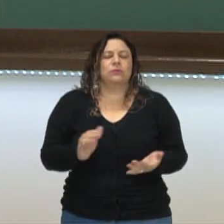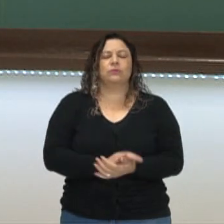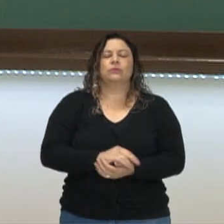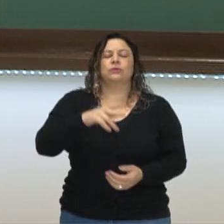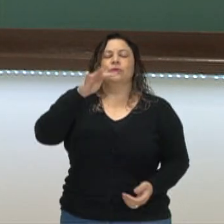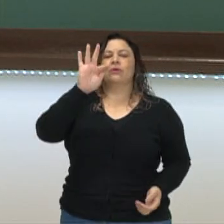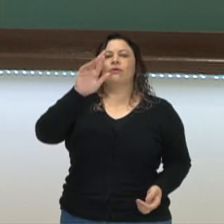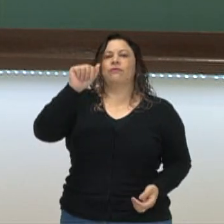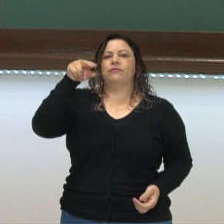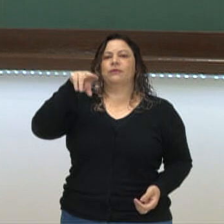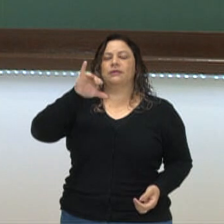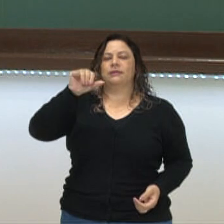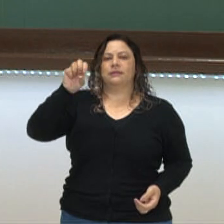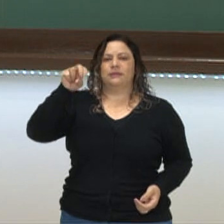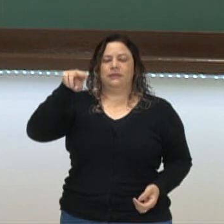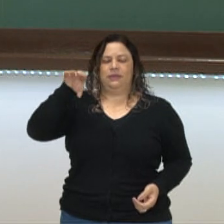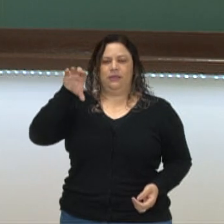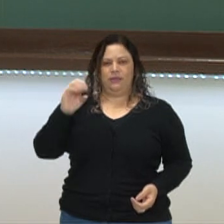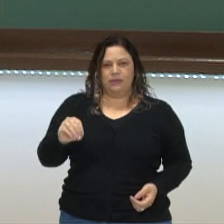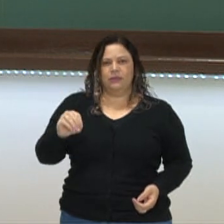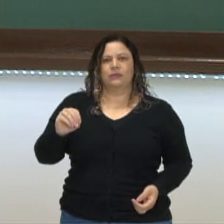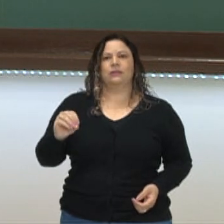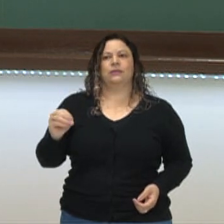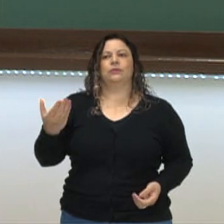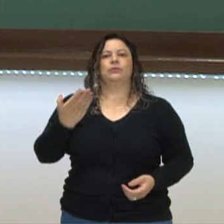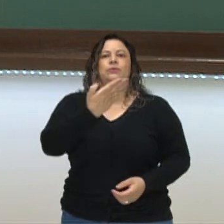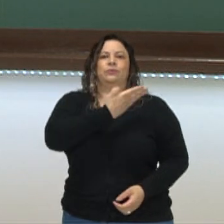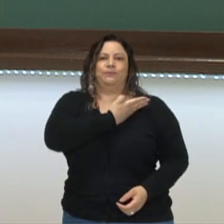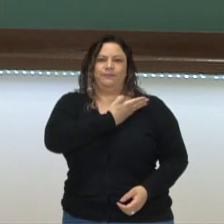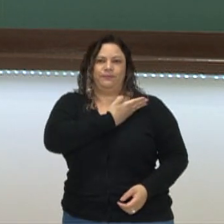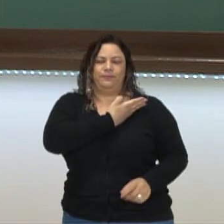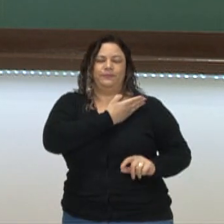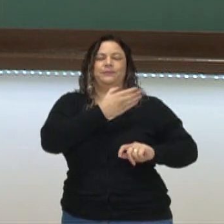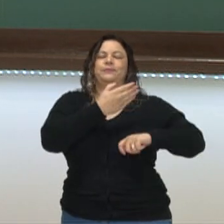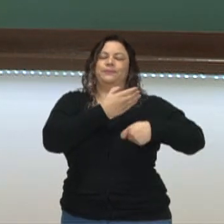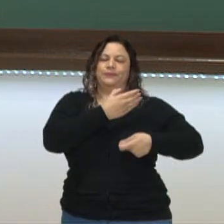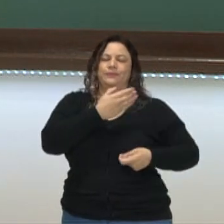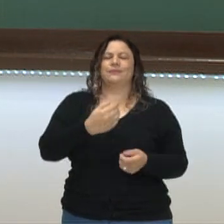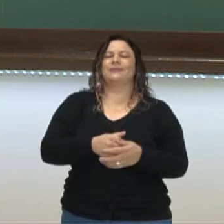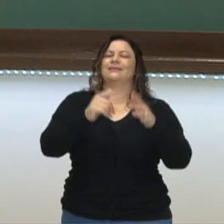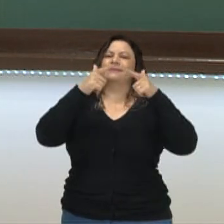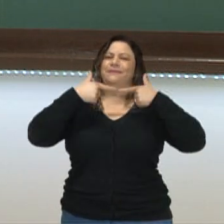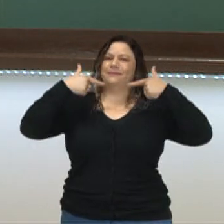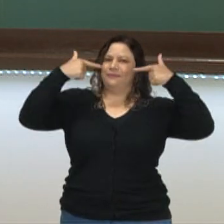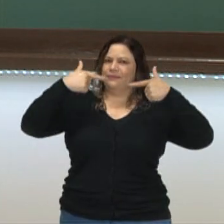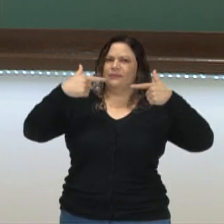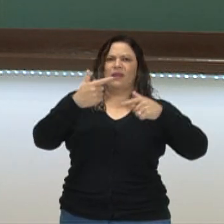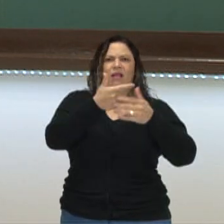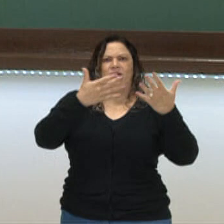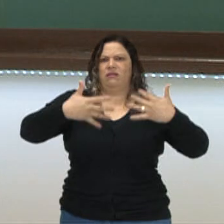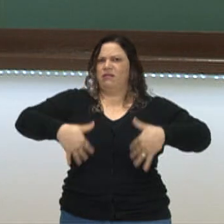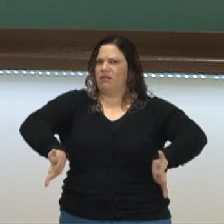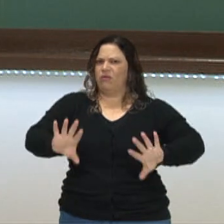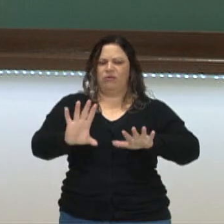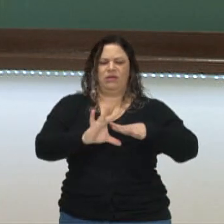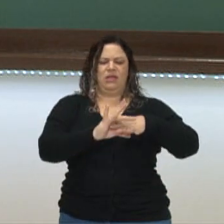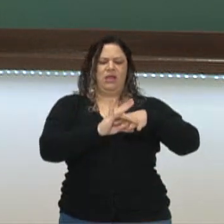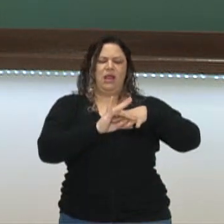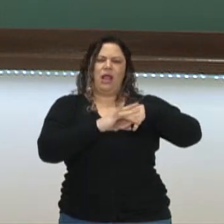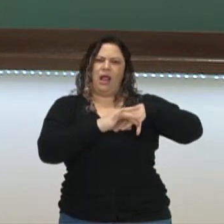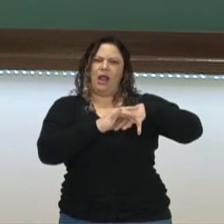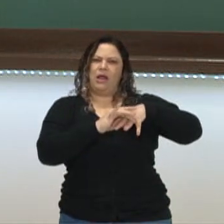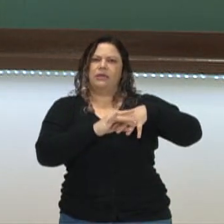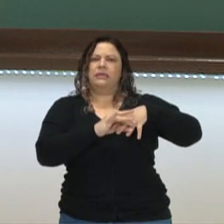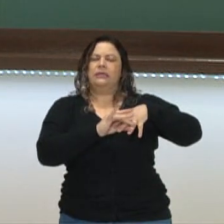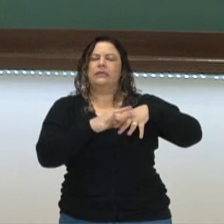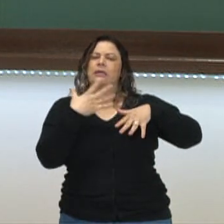Papa Francisco, né? Uma figura simpaticíssima, né? Não quis usar o anel de ouro, né? Porque acha que